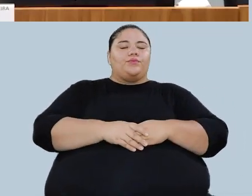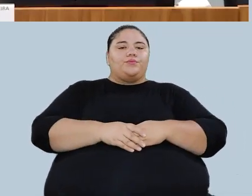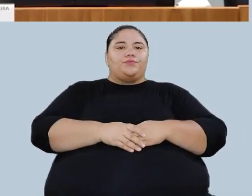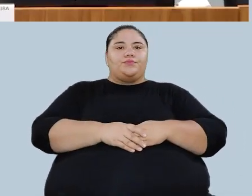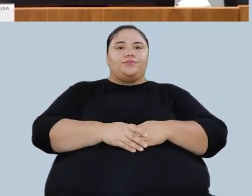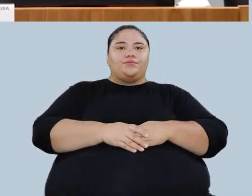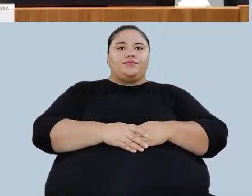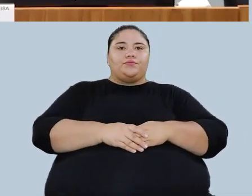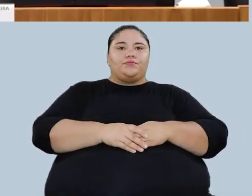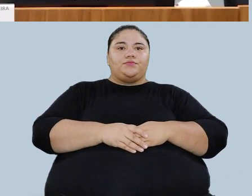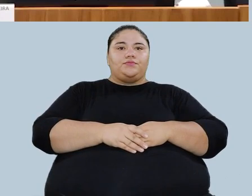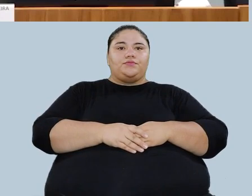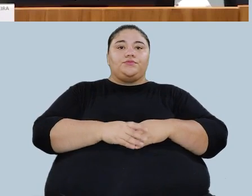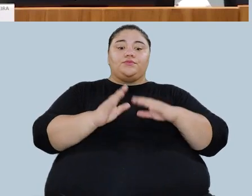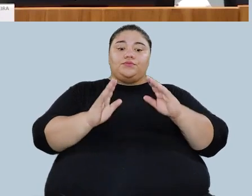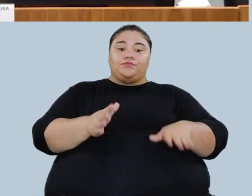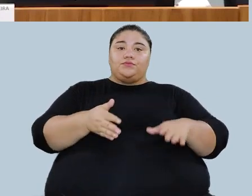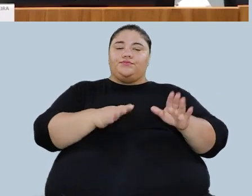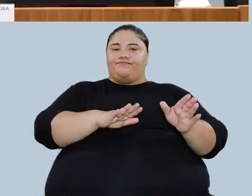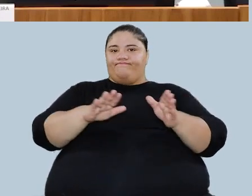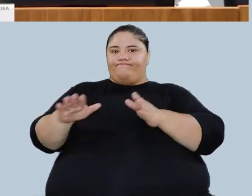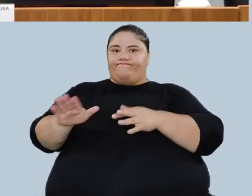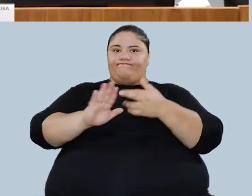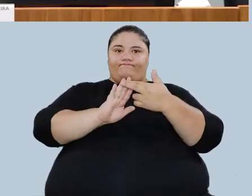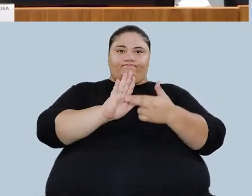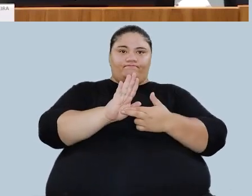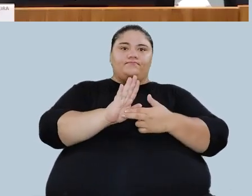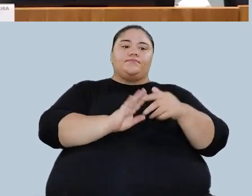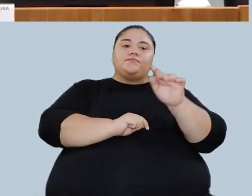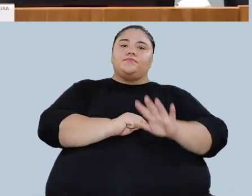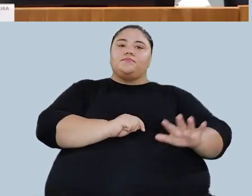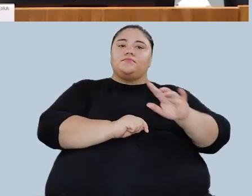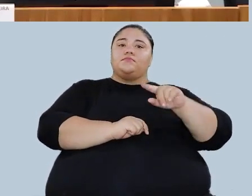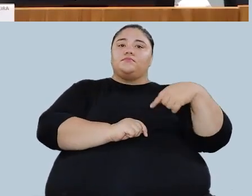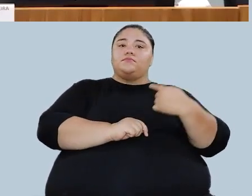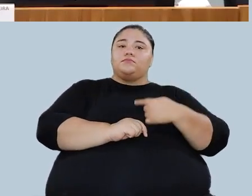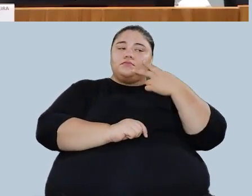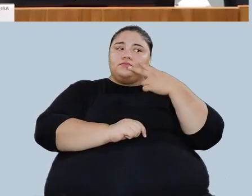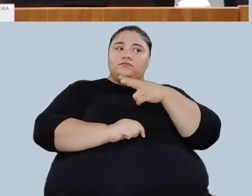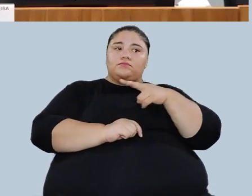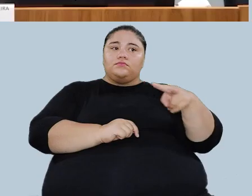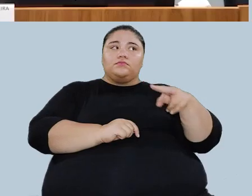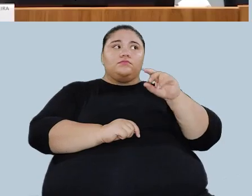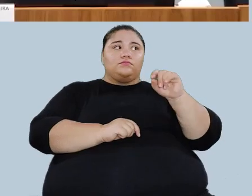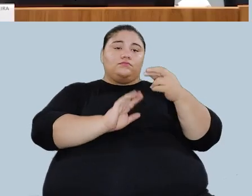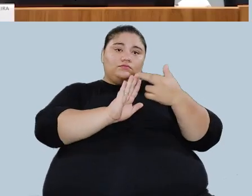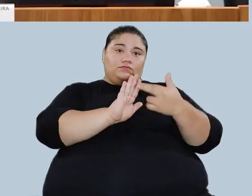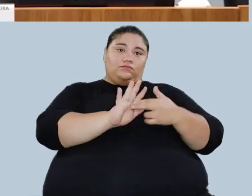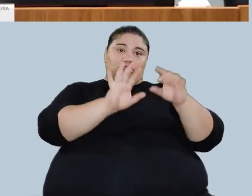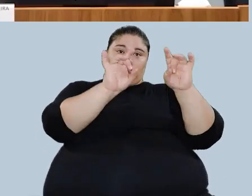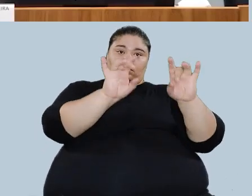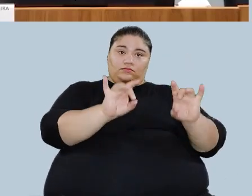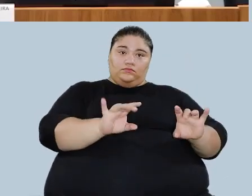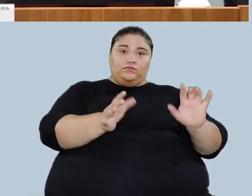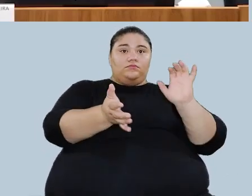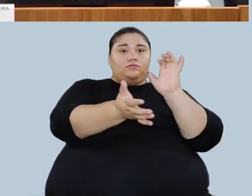Bom, já saindo desse regime geral, é lógico que se nós olharmos para os regimes específicos de